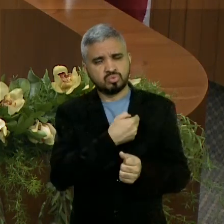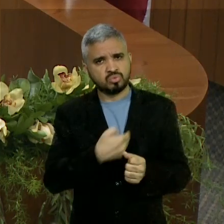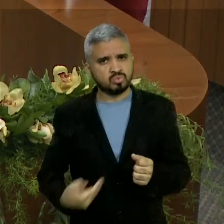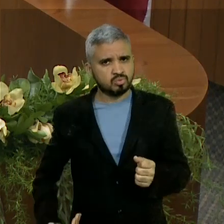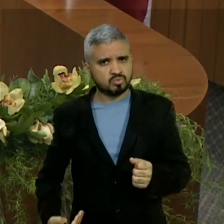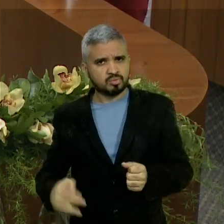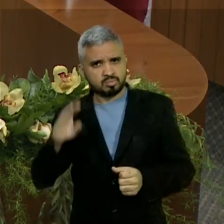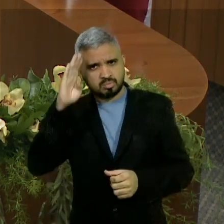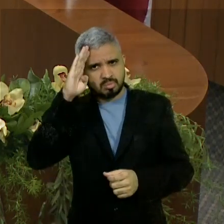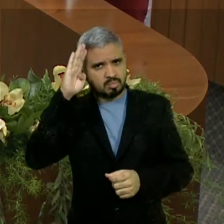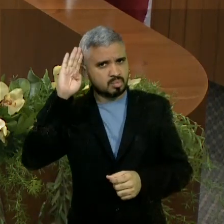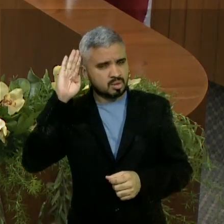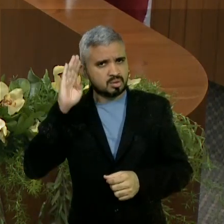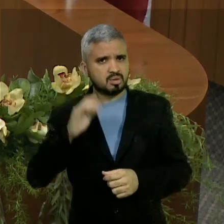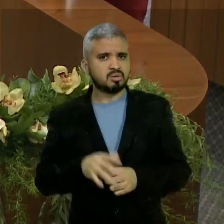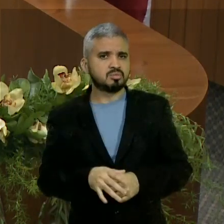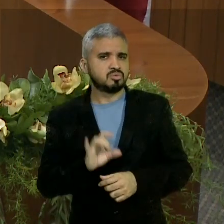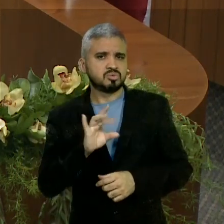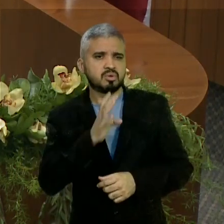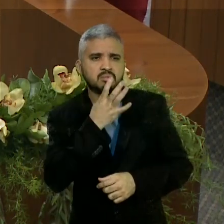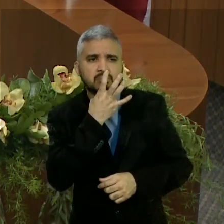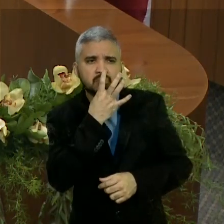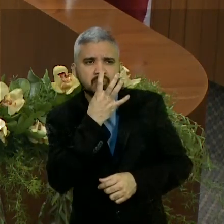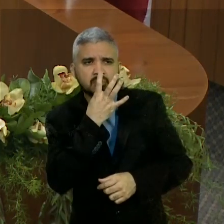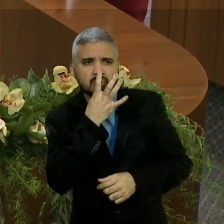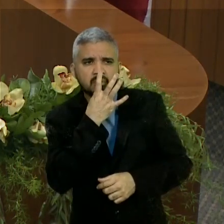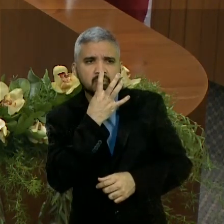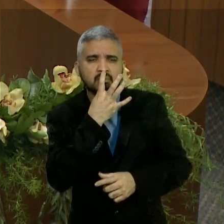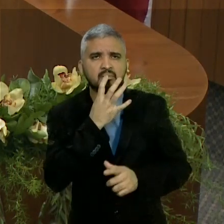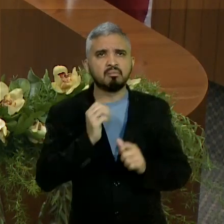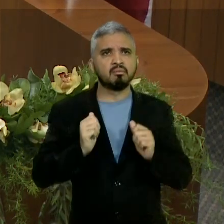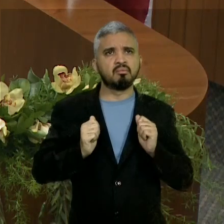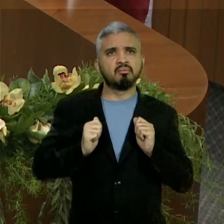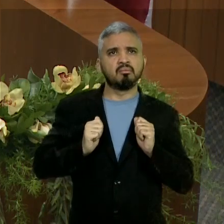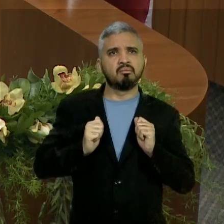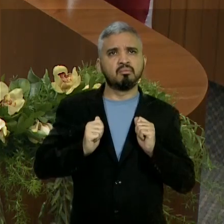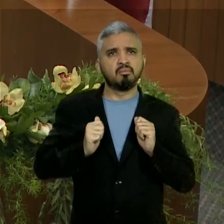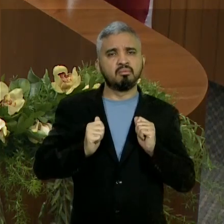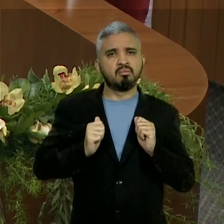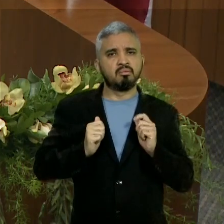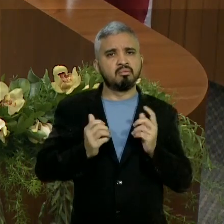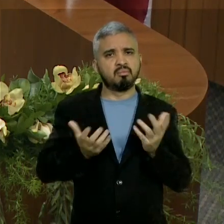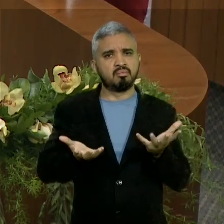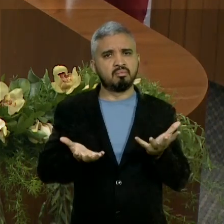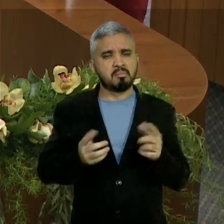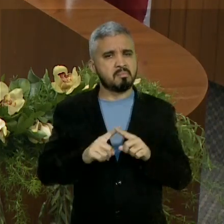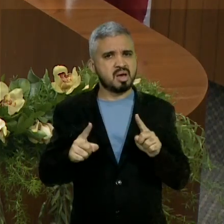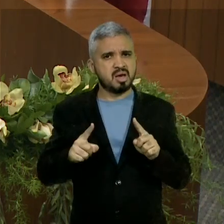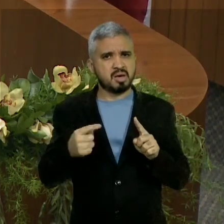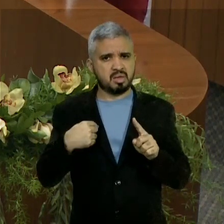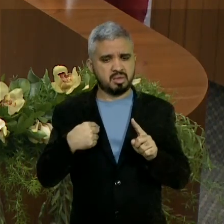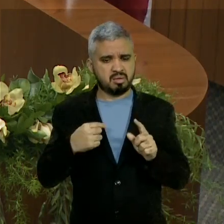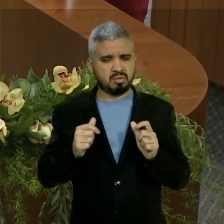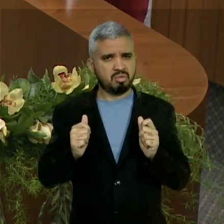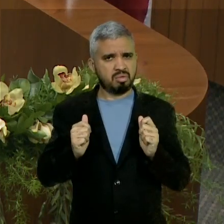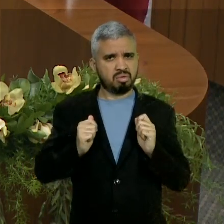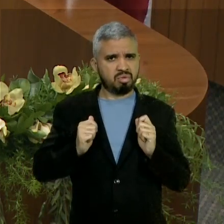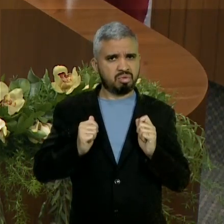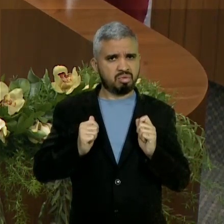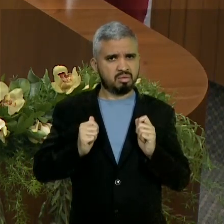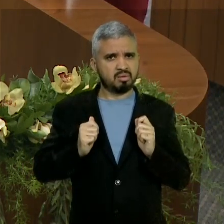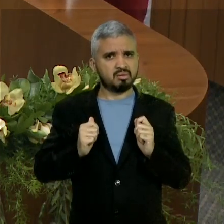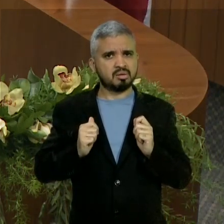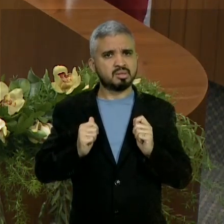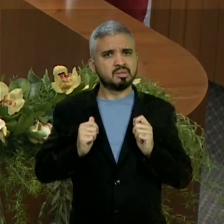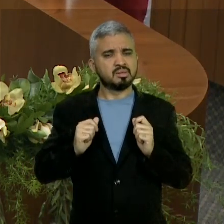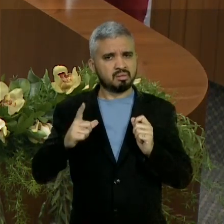assistindo isso que tá acontecendo no Maranhão calado acomodado teria mais facilidade no pagamento das